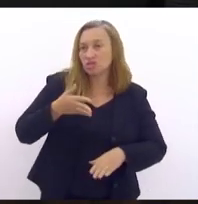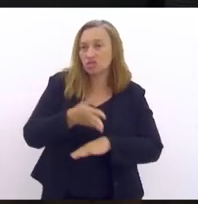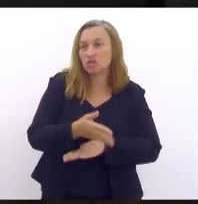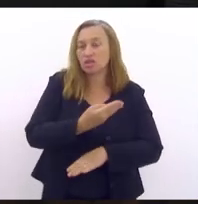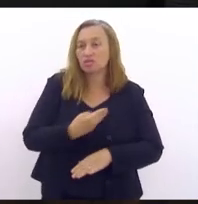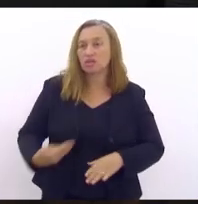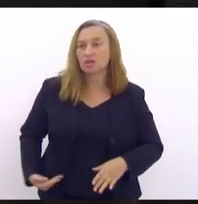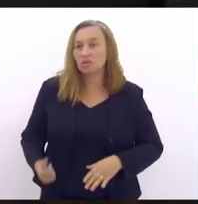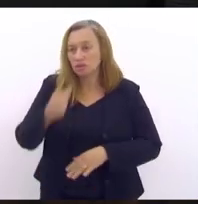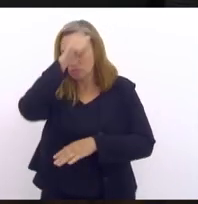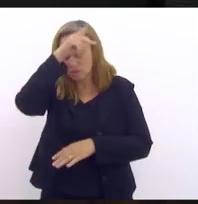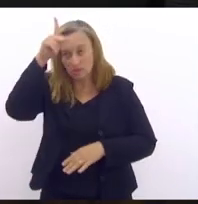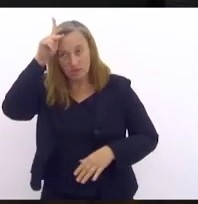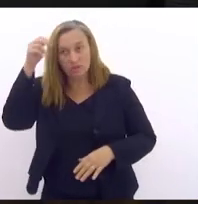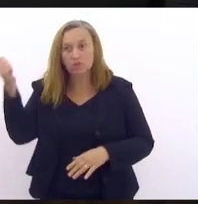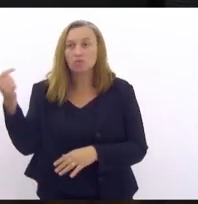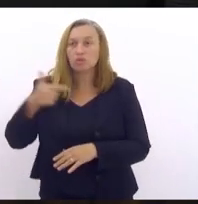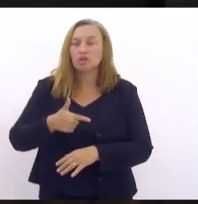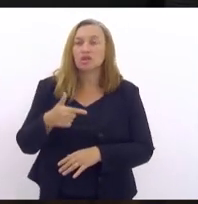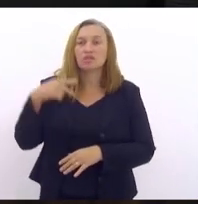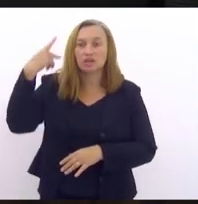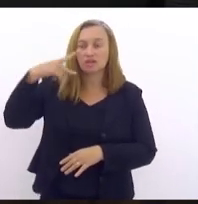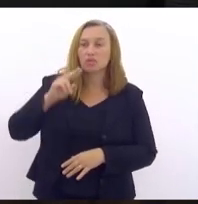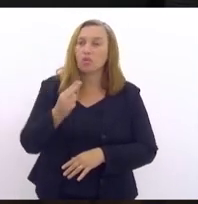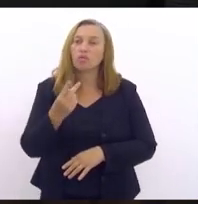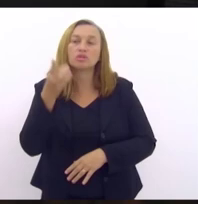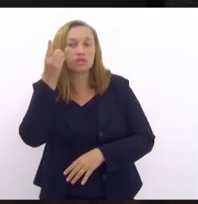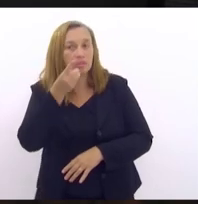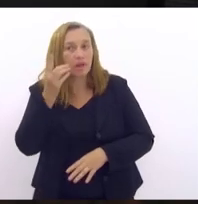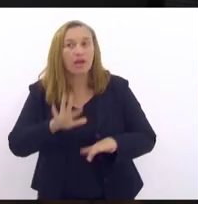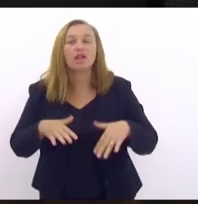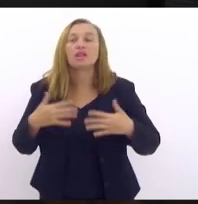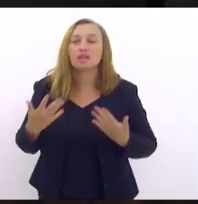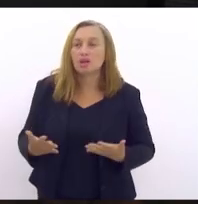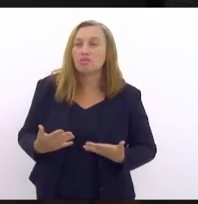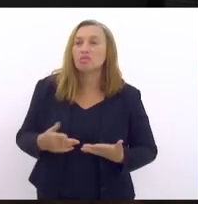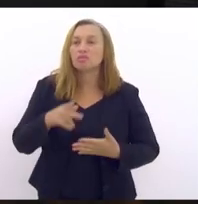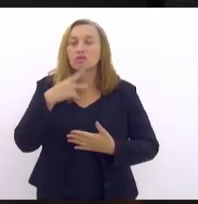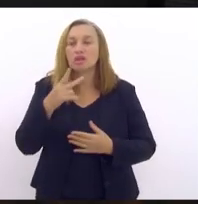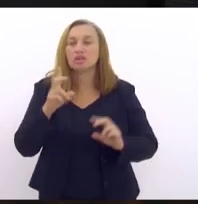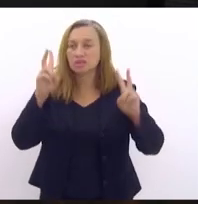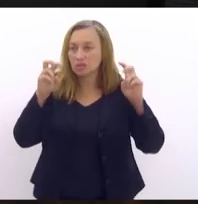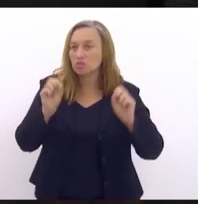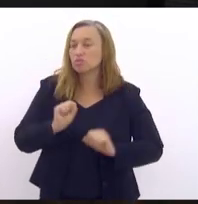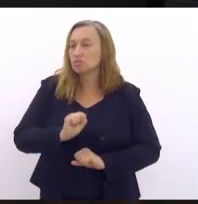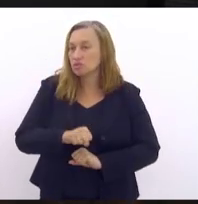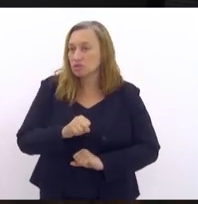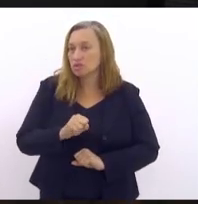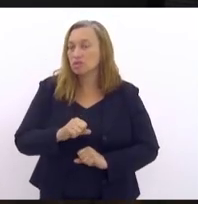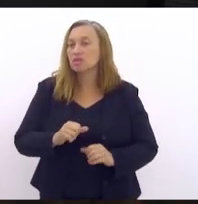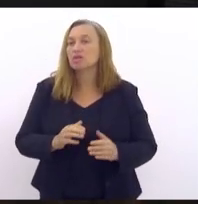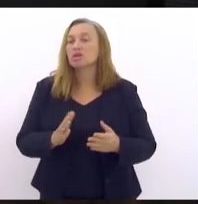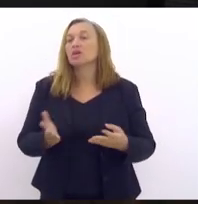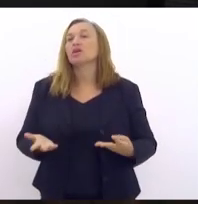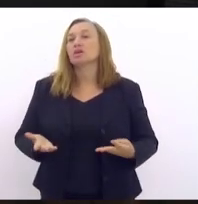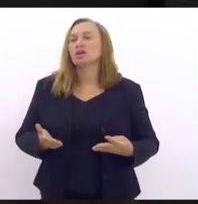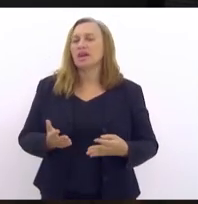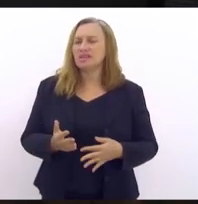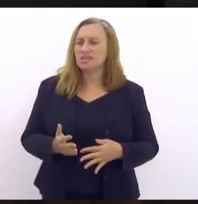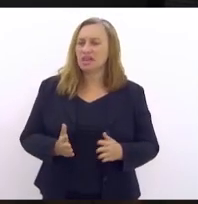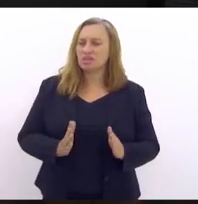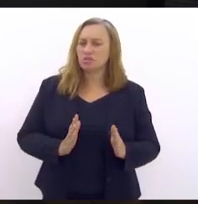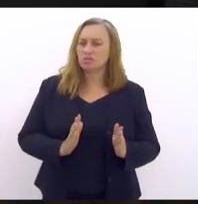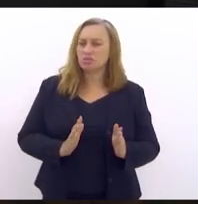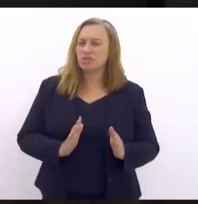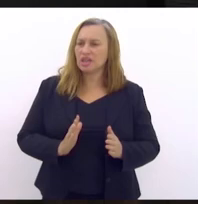prefeito, do que chegar num vereador ou num deputado. Então, vamos enfrentar essa matéria sim, vamos entrar no recesso semana que vem, mas não tenha